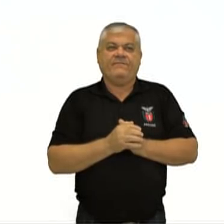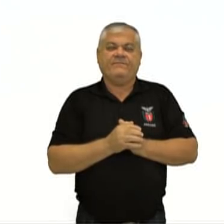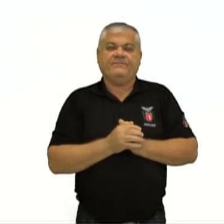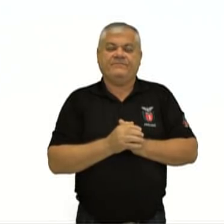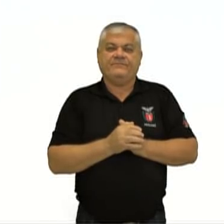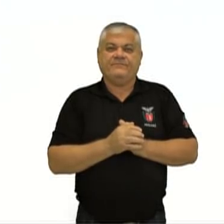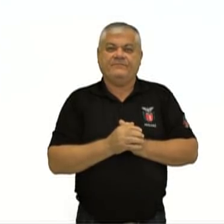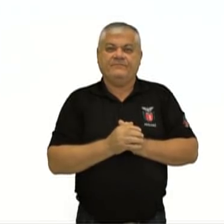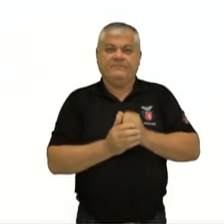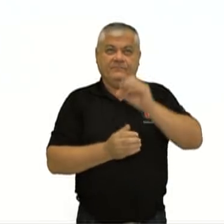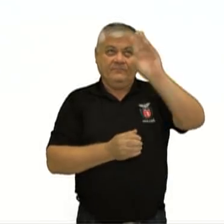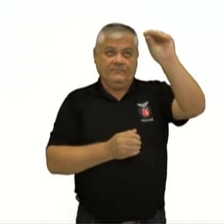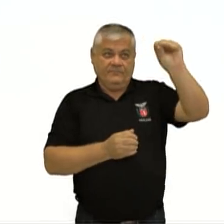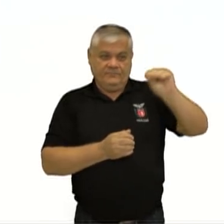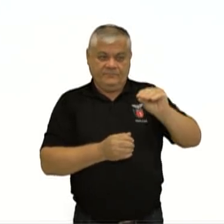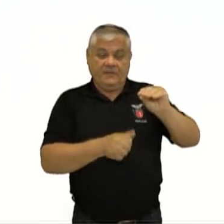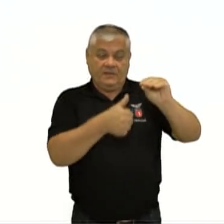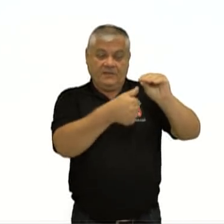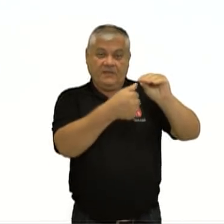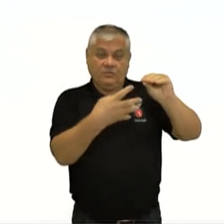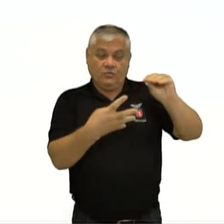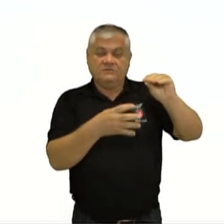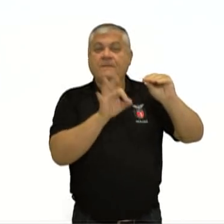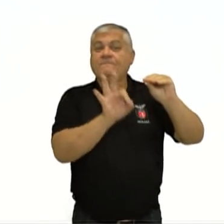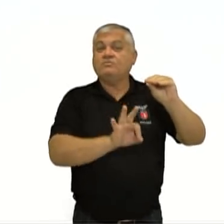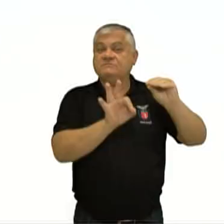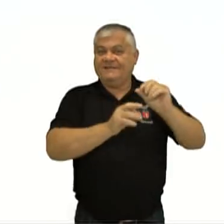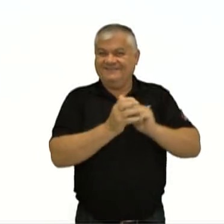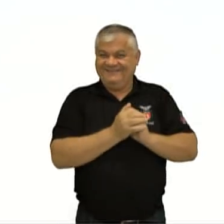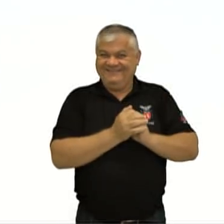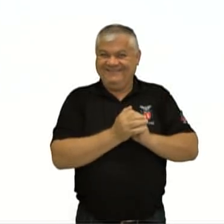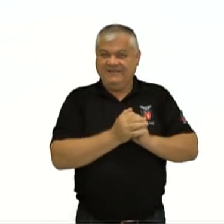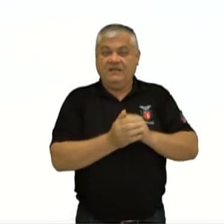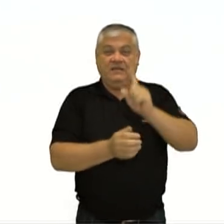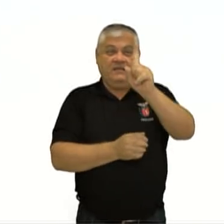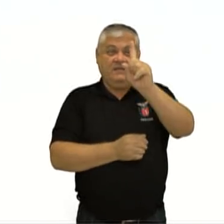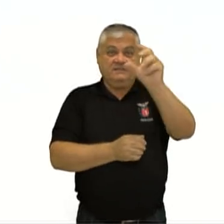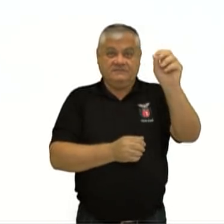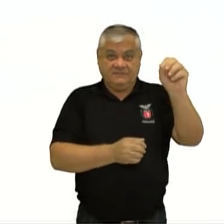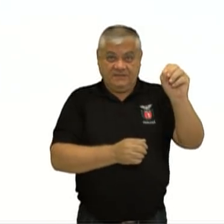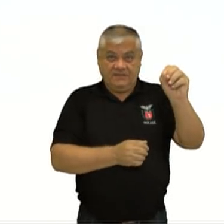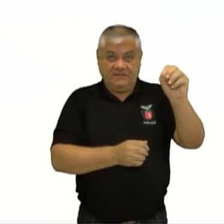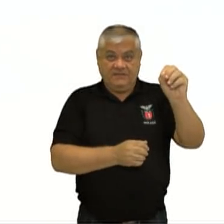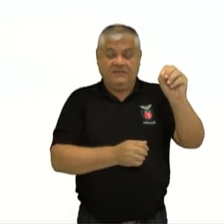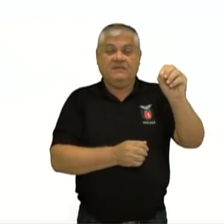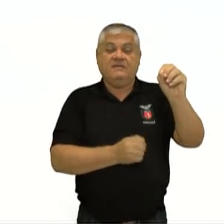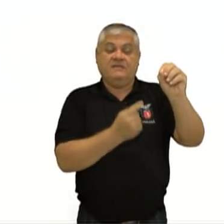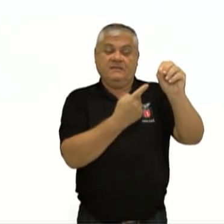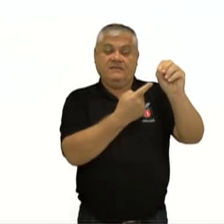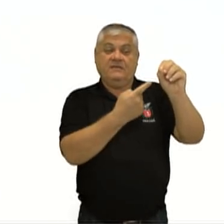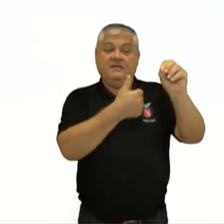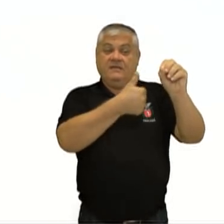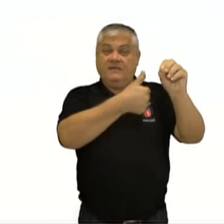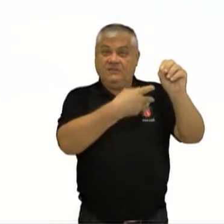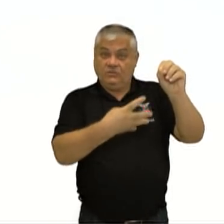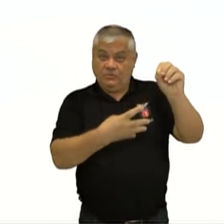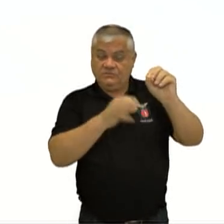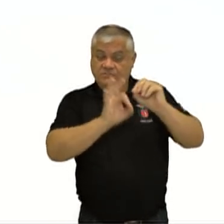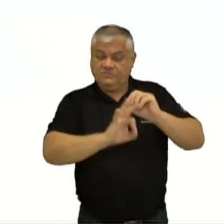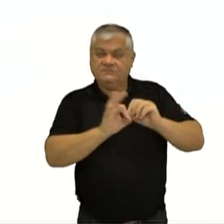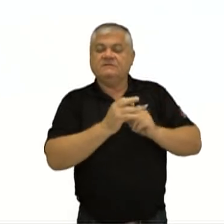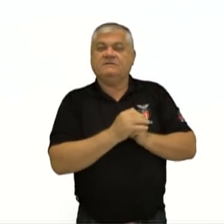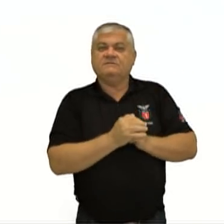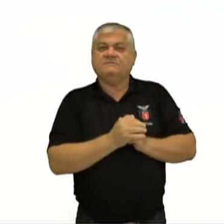pegar 14%, ou seja, eu vou pegar 14 partes de 1%. Para que isso aconteça, o que eu tenho que fazer? Do 100 para chegar no